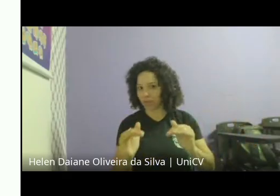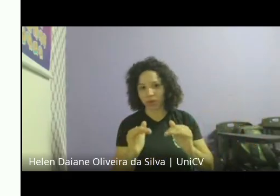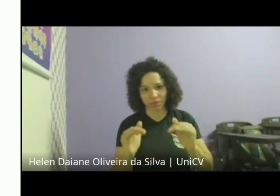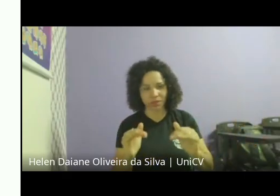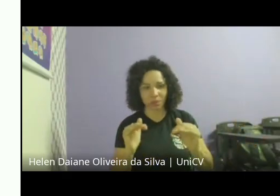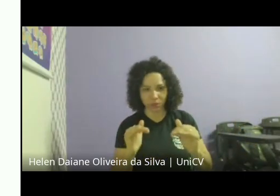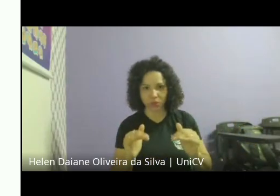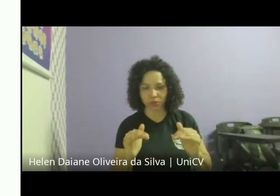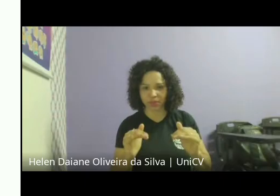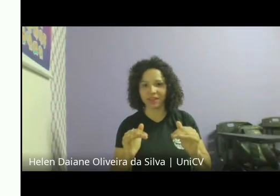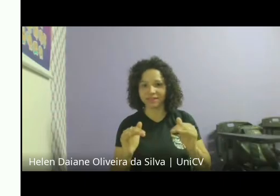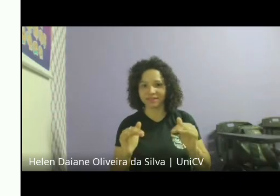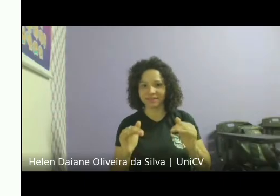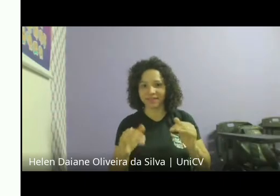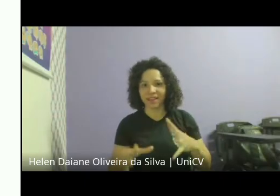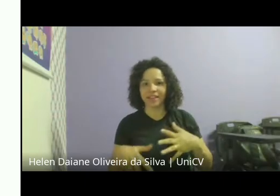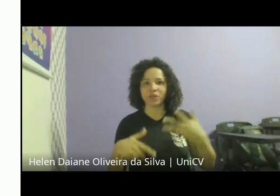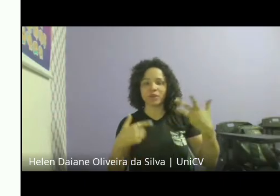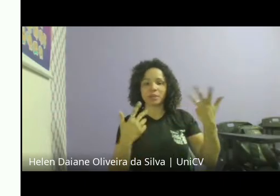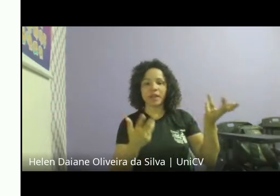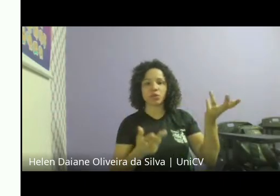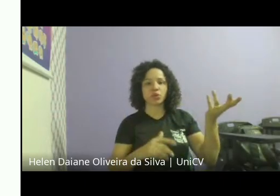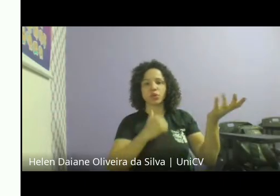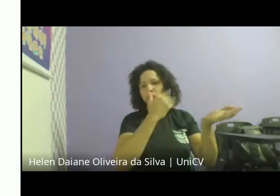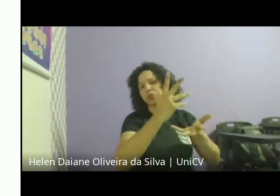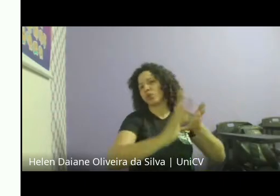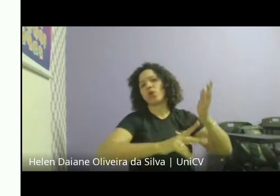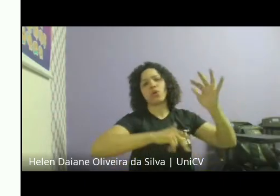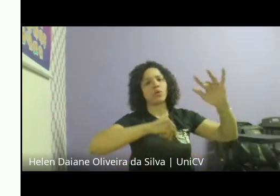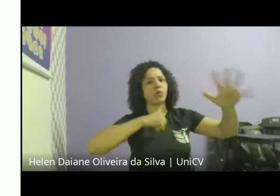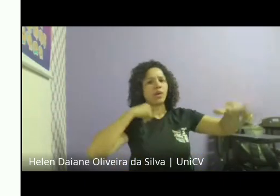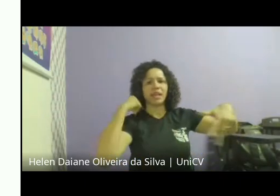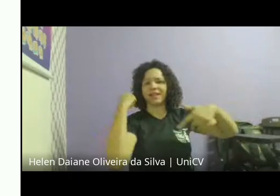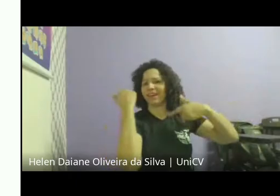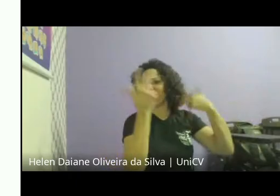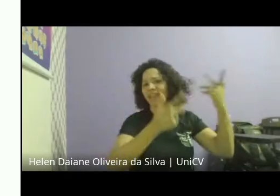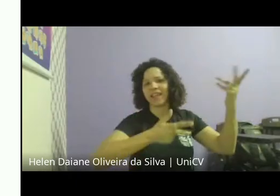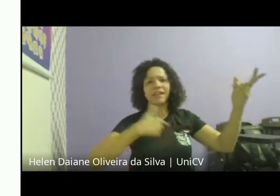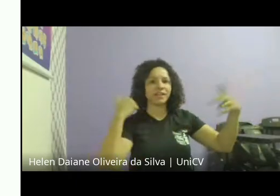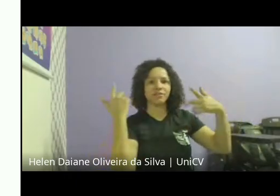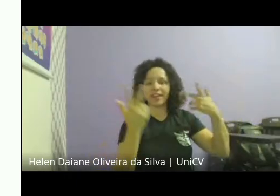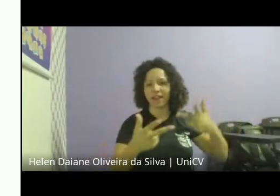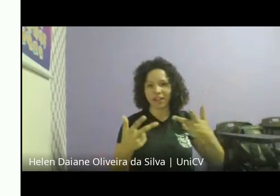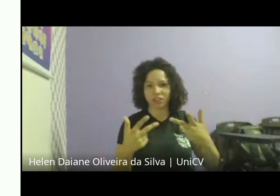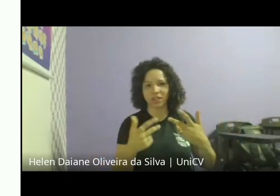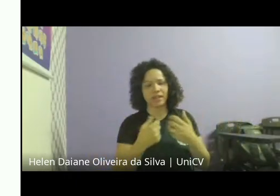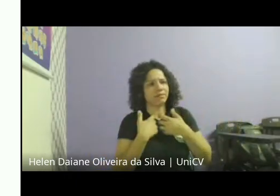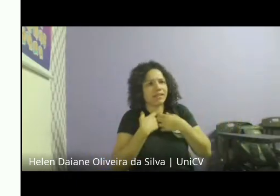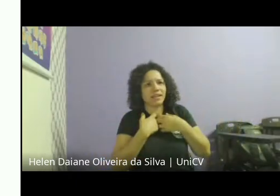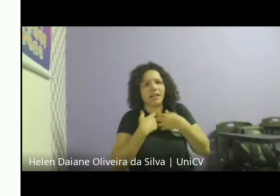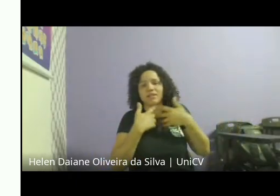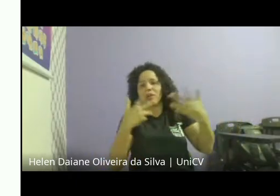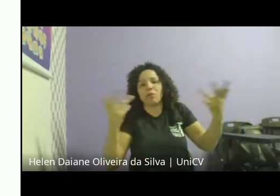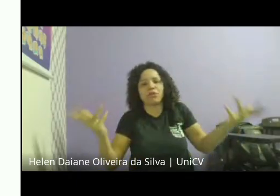E igualzinho para os surdos, tá? Então, se você pegar um surdo que estudou e que lê e que viaja, ele